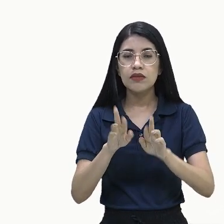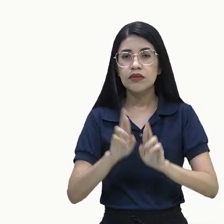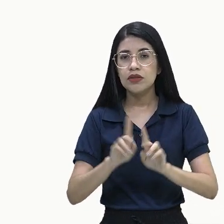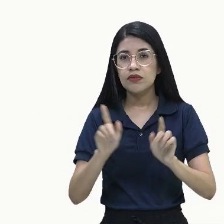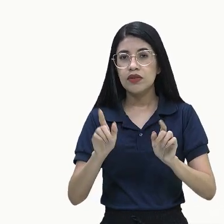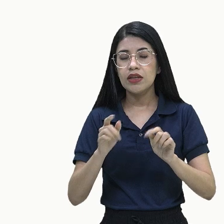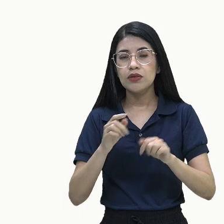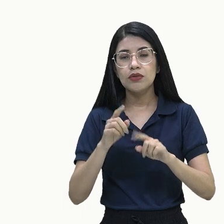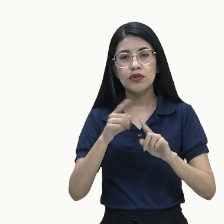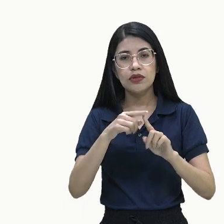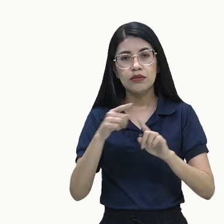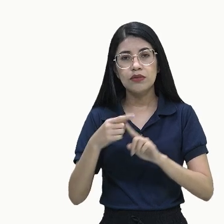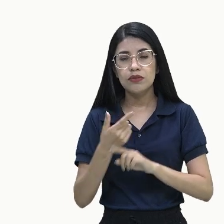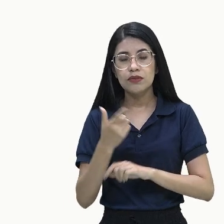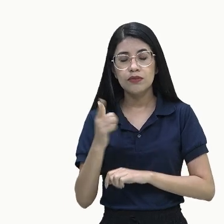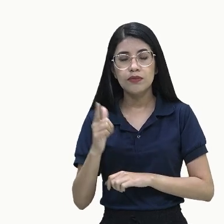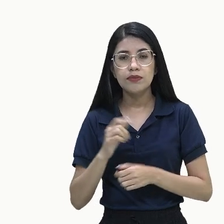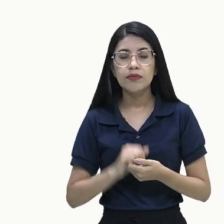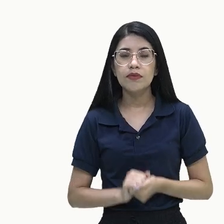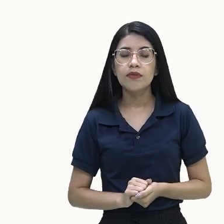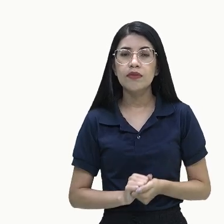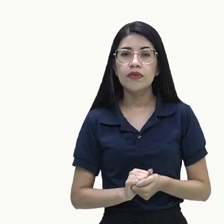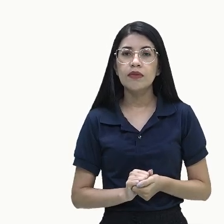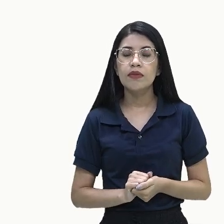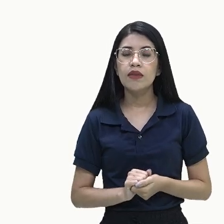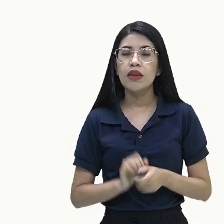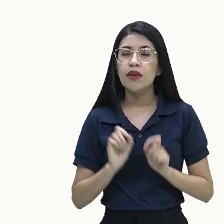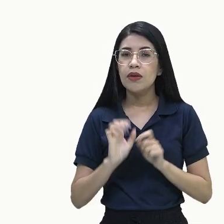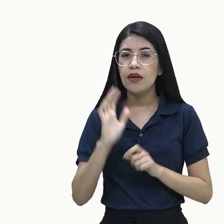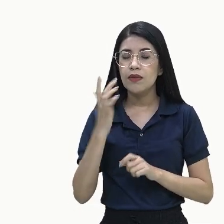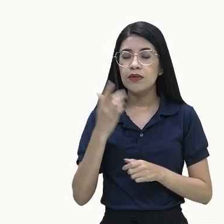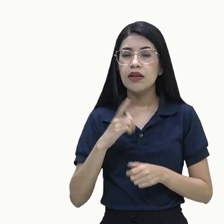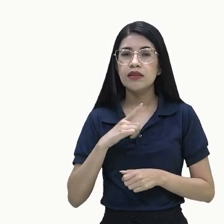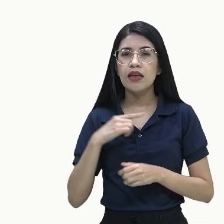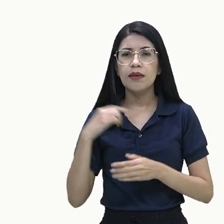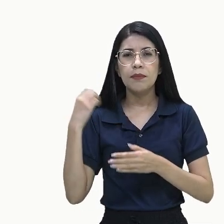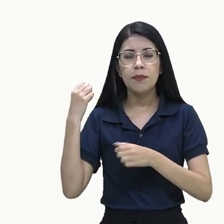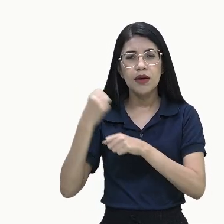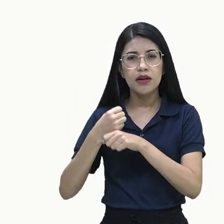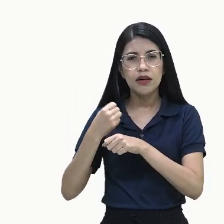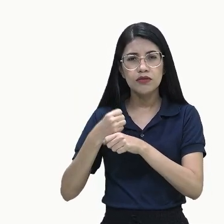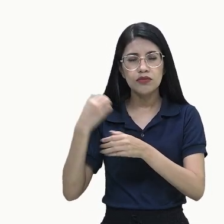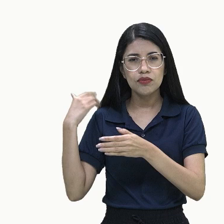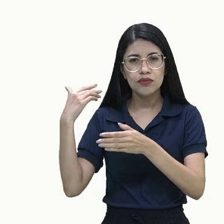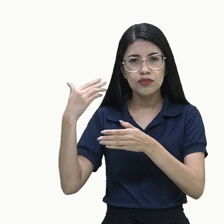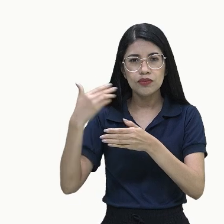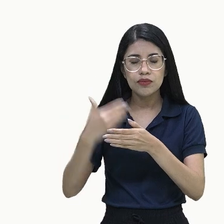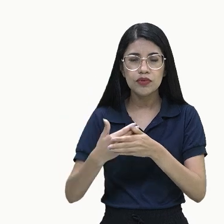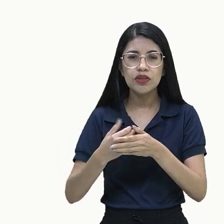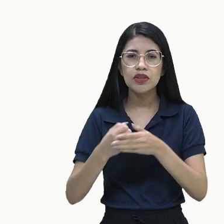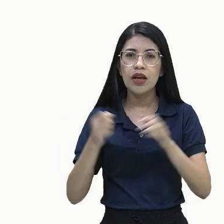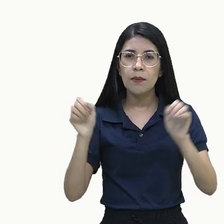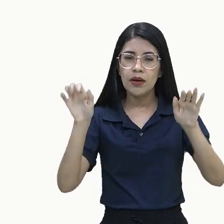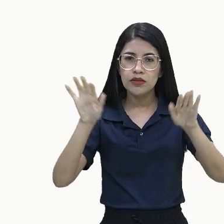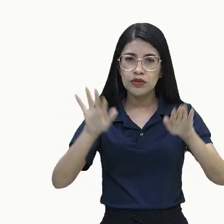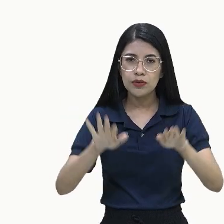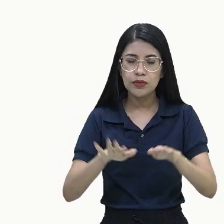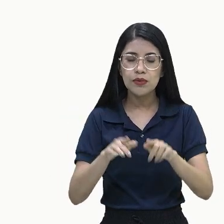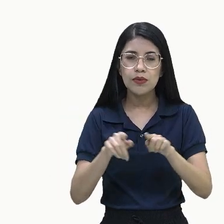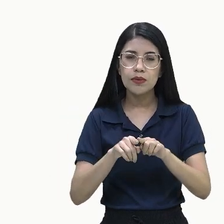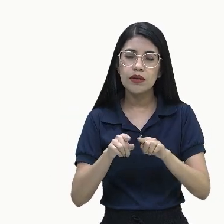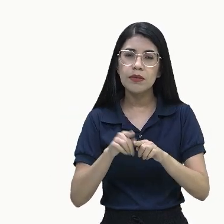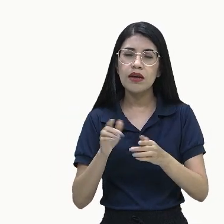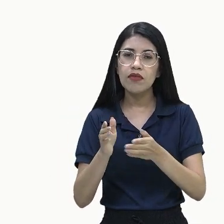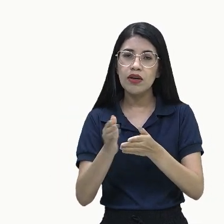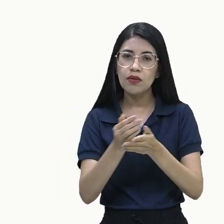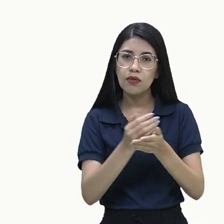das outras formas de relevo, resultado aí do longo processo erosivo e também predomina o processo de acúmulo de